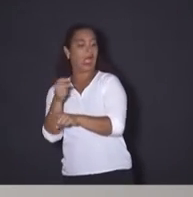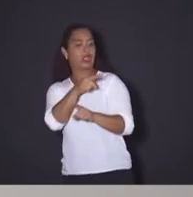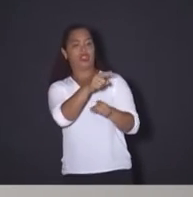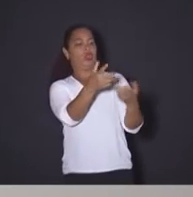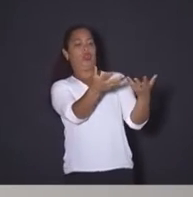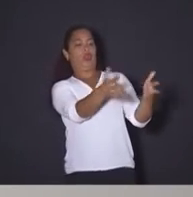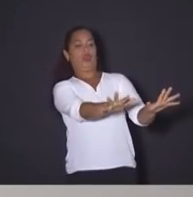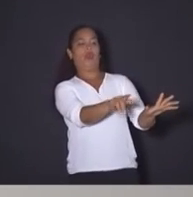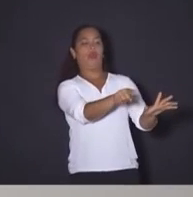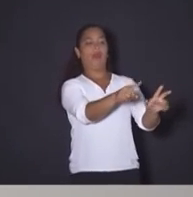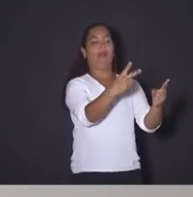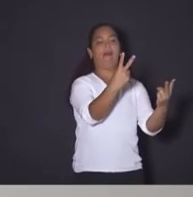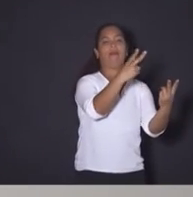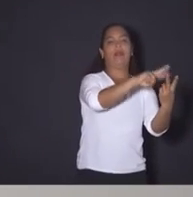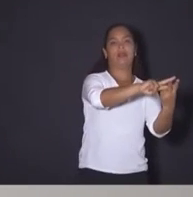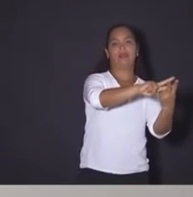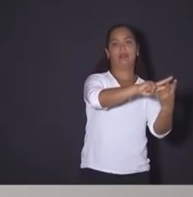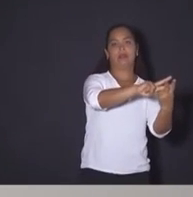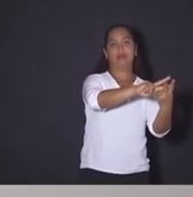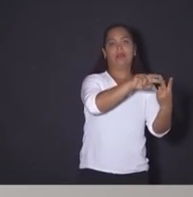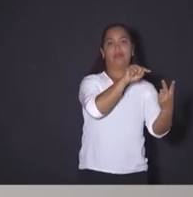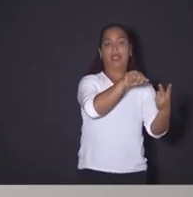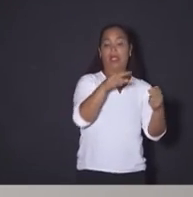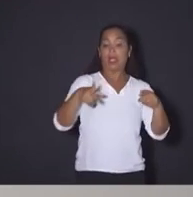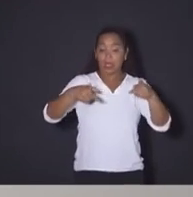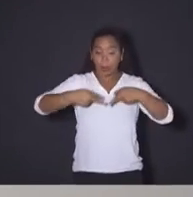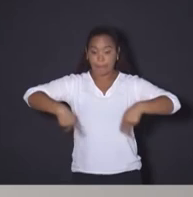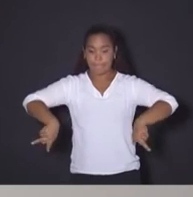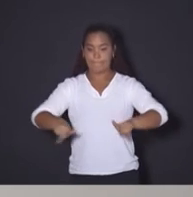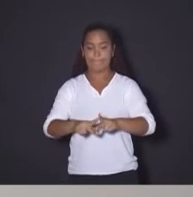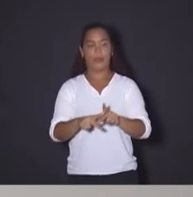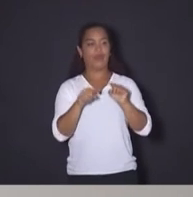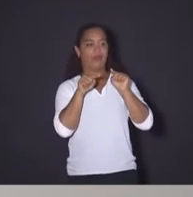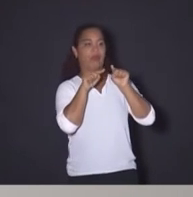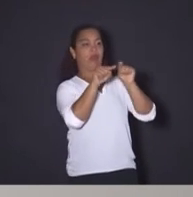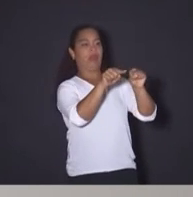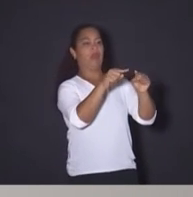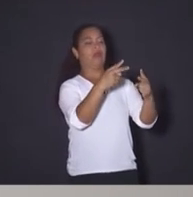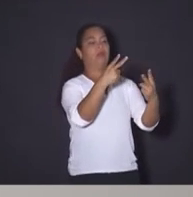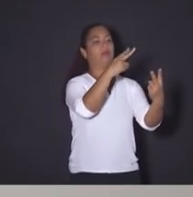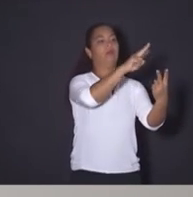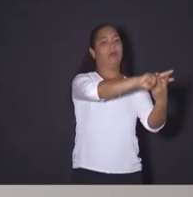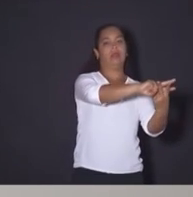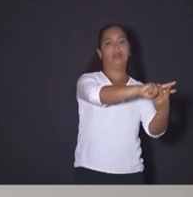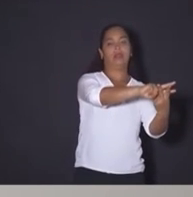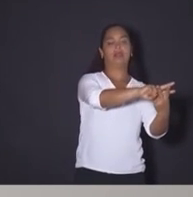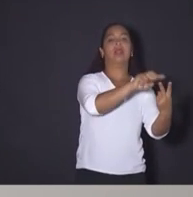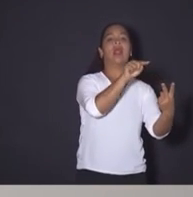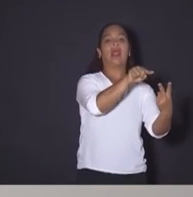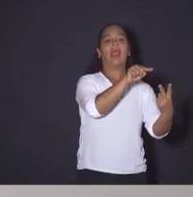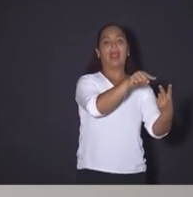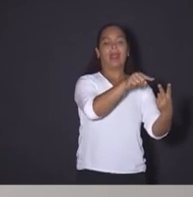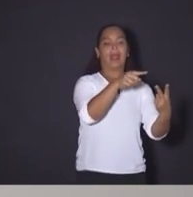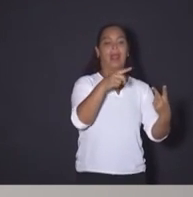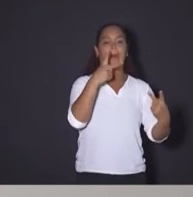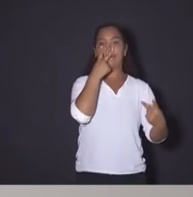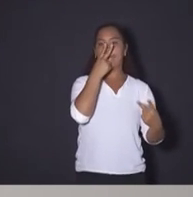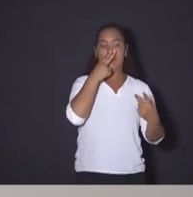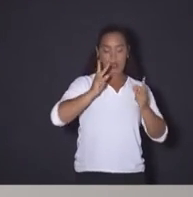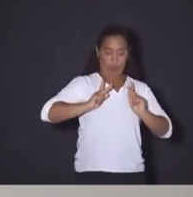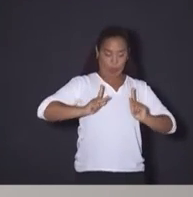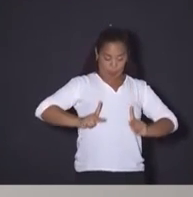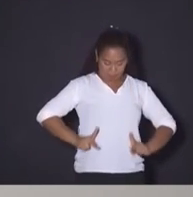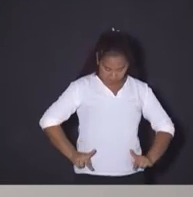é nos presídios que está o nosso povo mas de lá também de lá onde se produz a desumanização do nosso